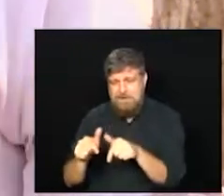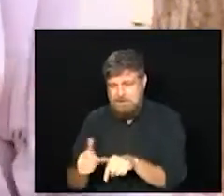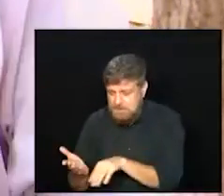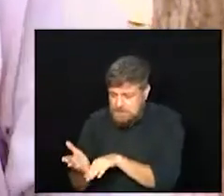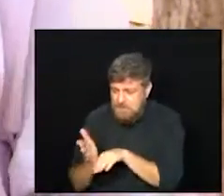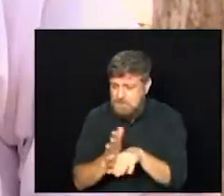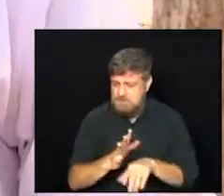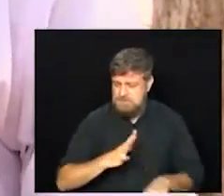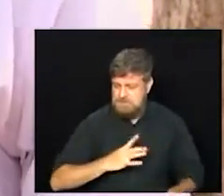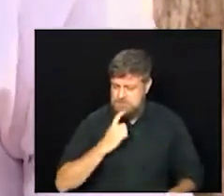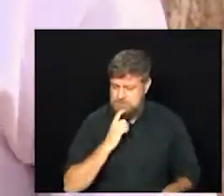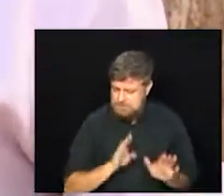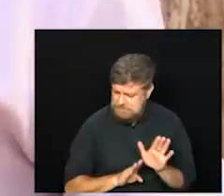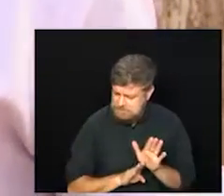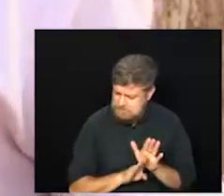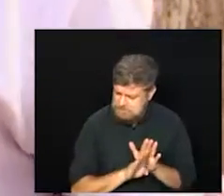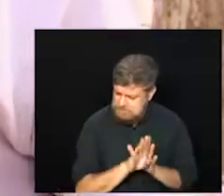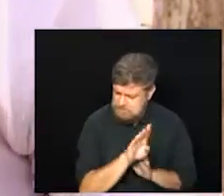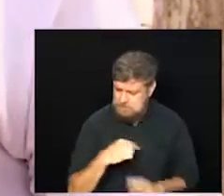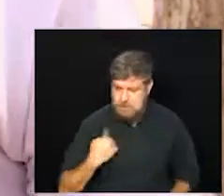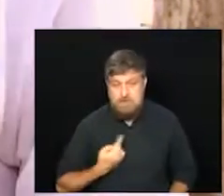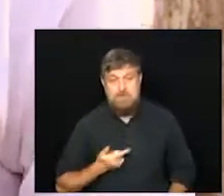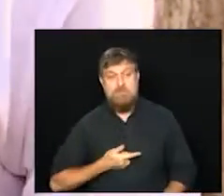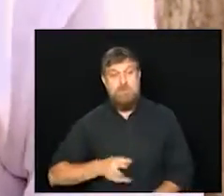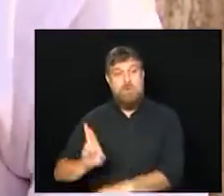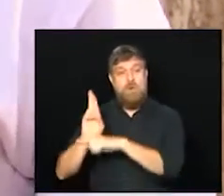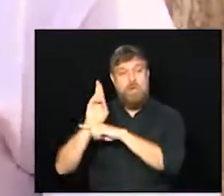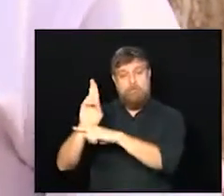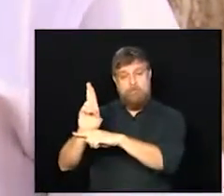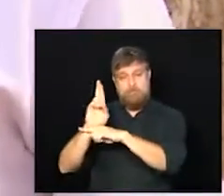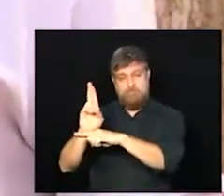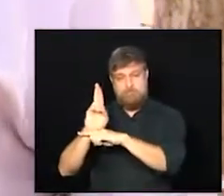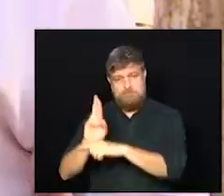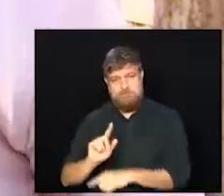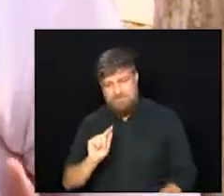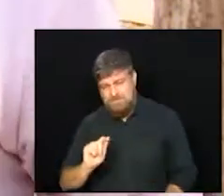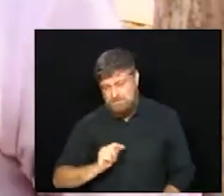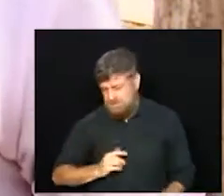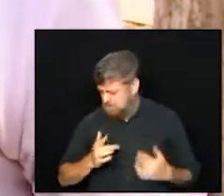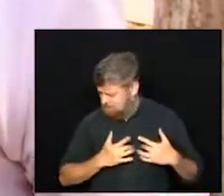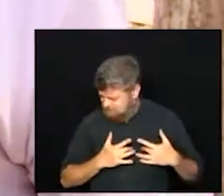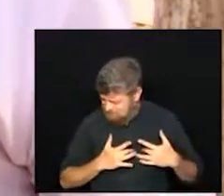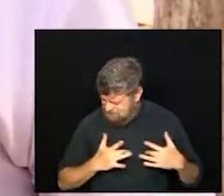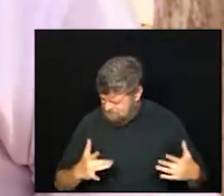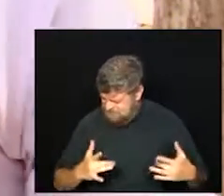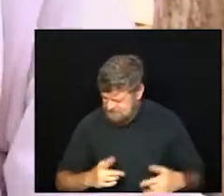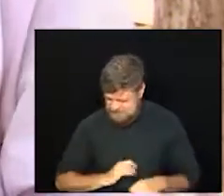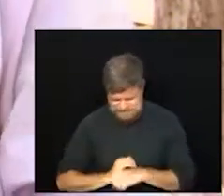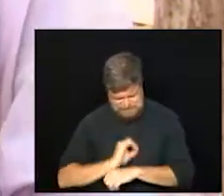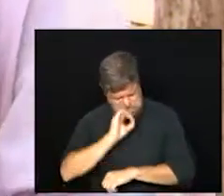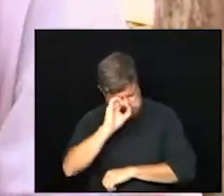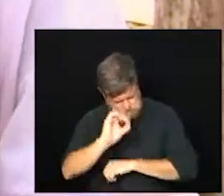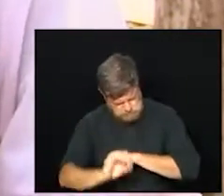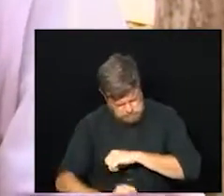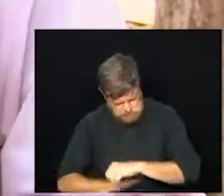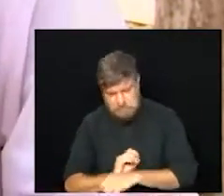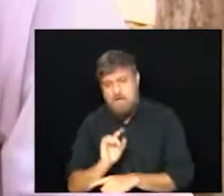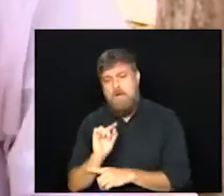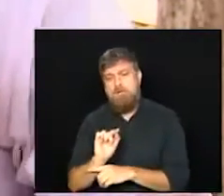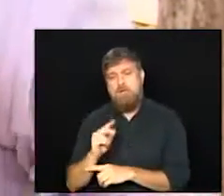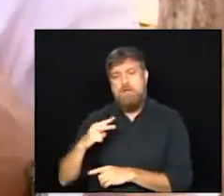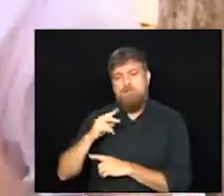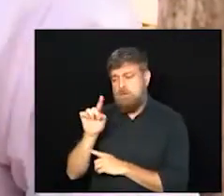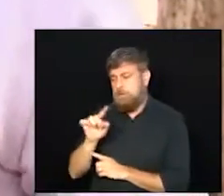a cidade de Campinas, e que nós temos um representante aqui na região que se dedica dioturnamente, que é o vereador Zé